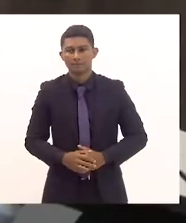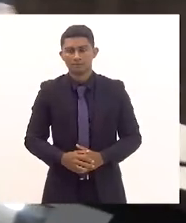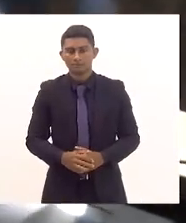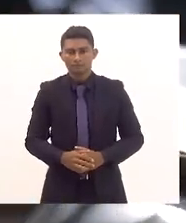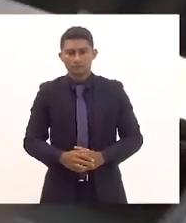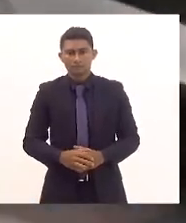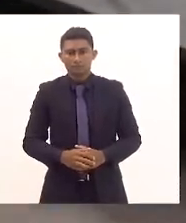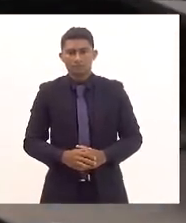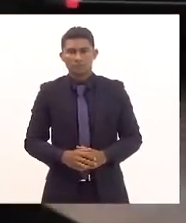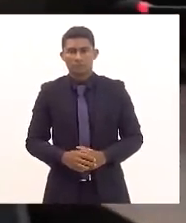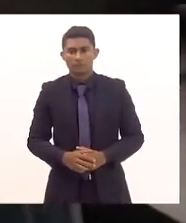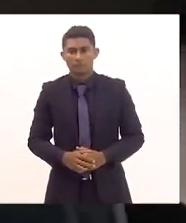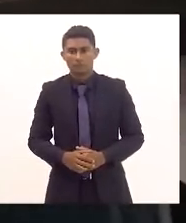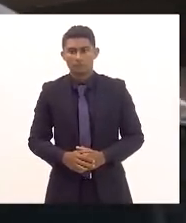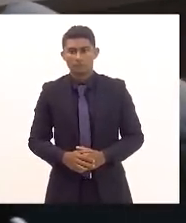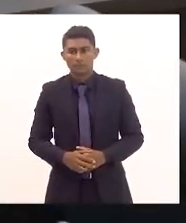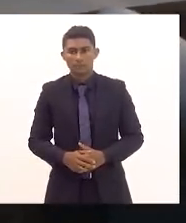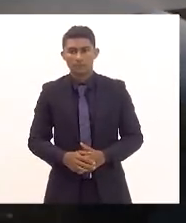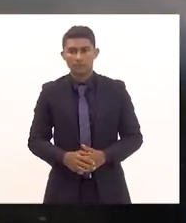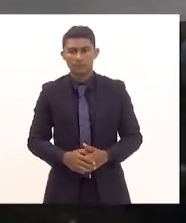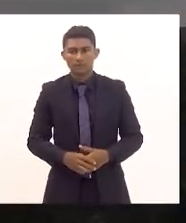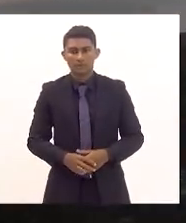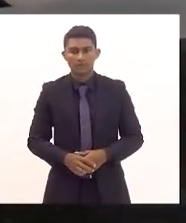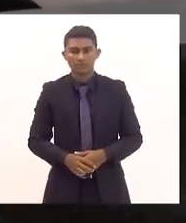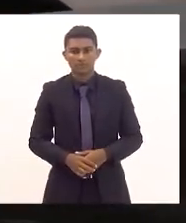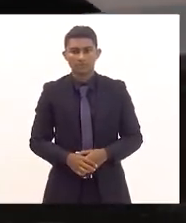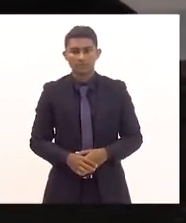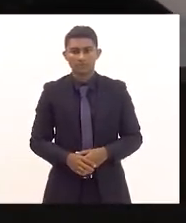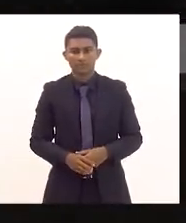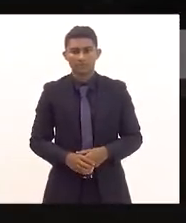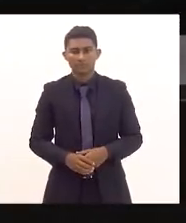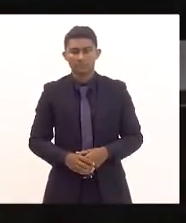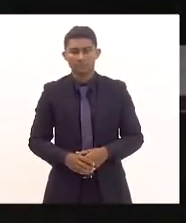E aí E aí